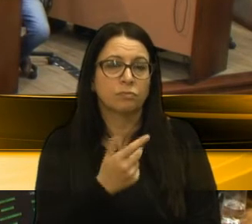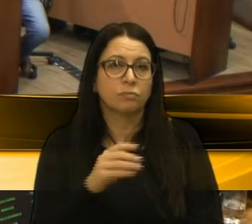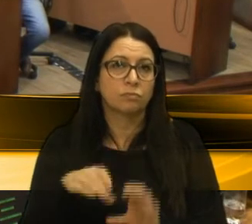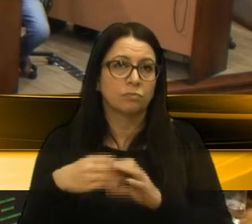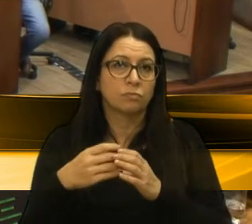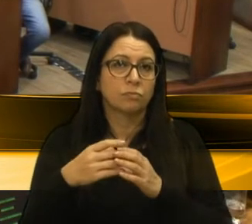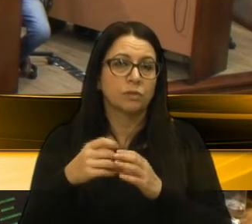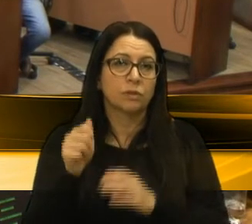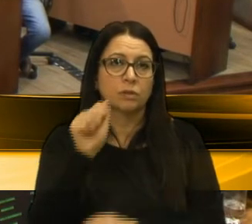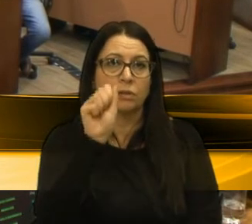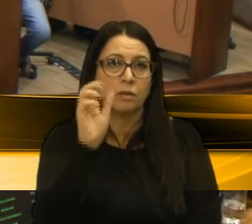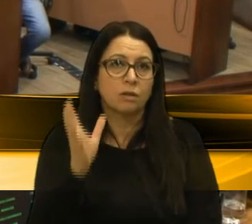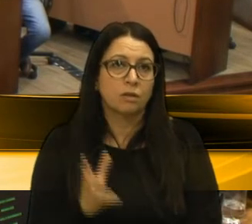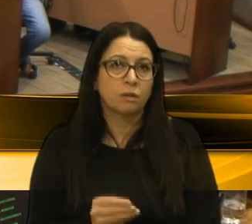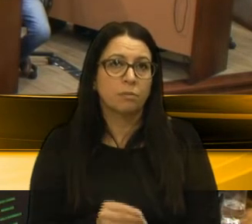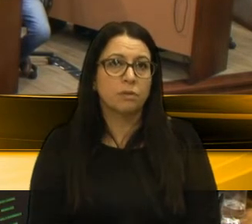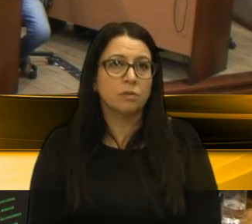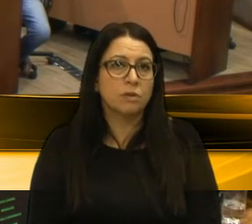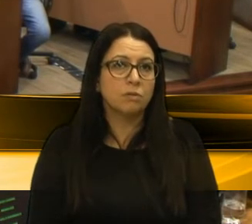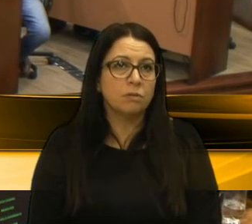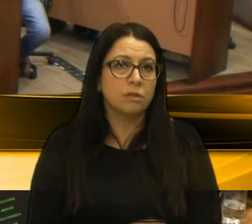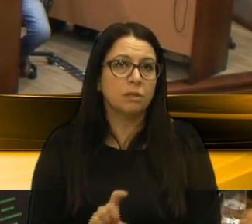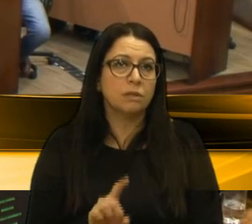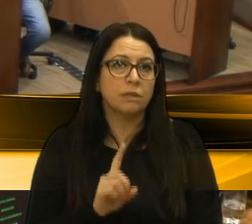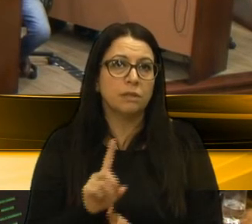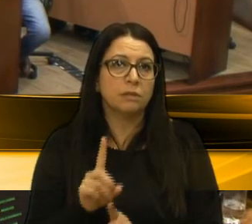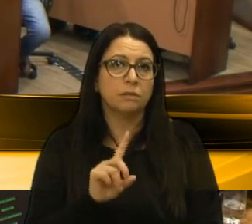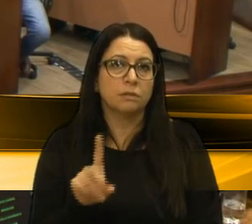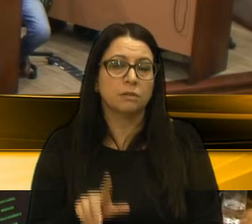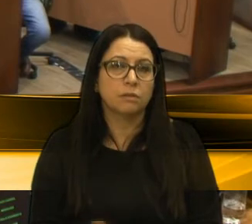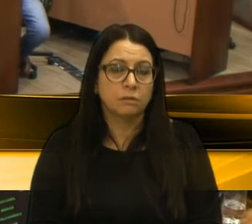afro. Primeiro, parabenizar